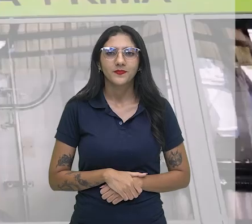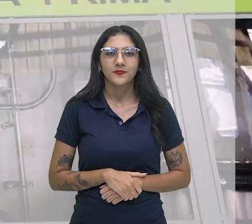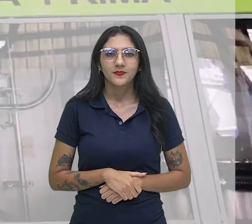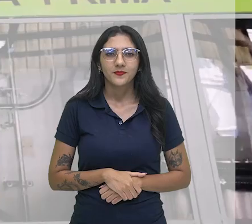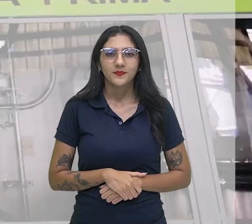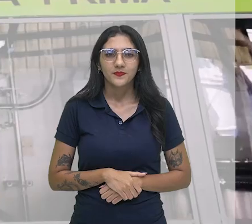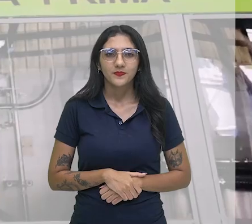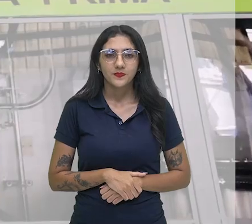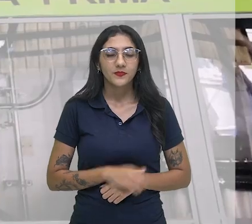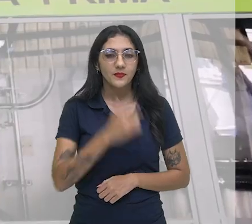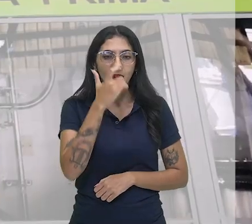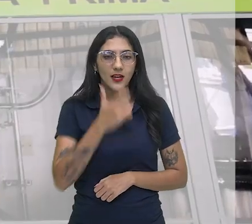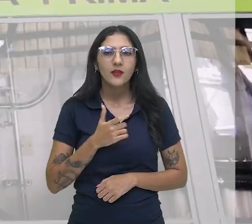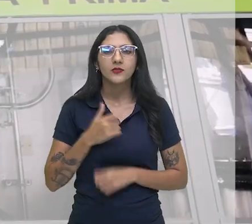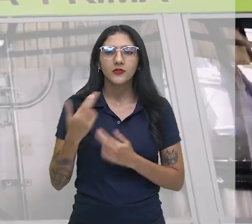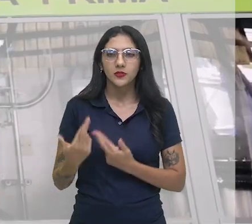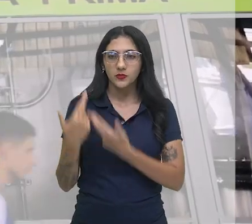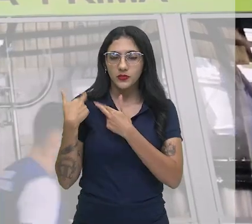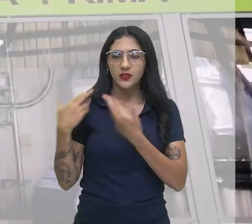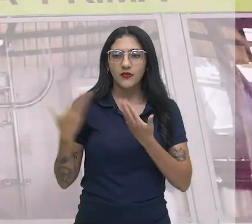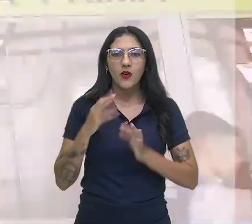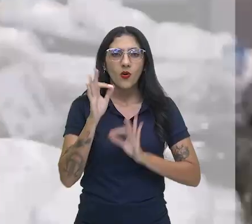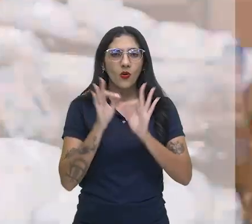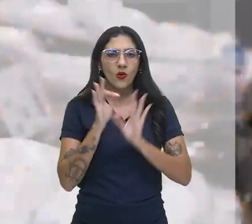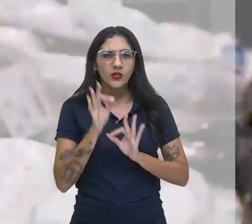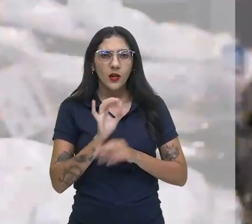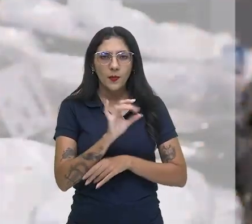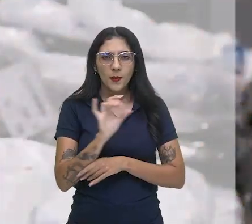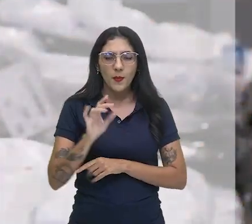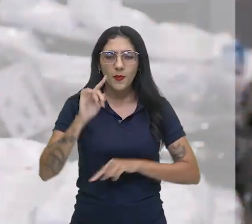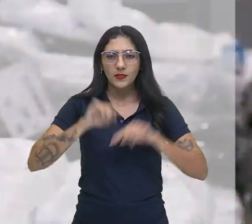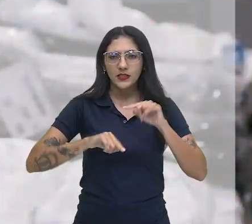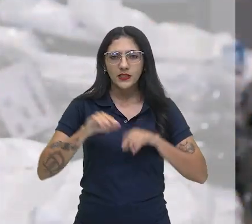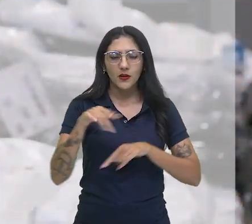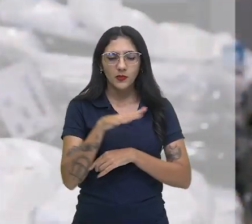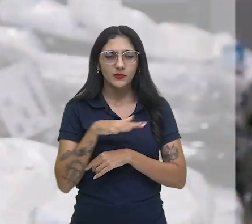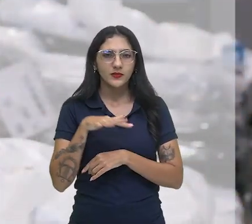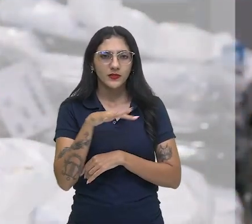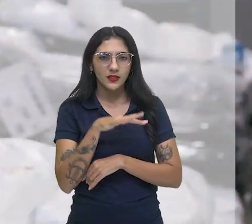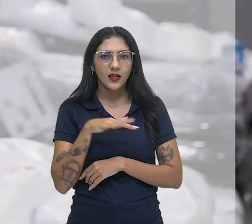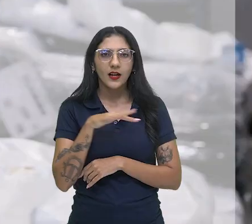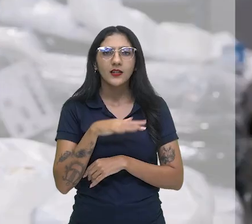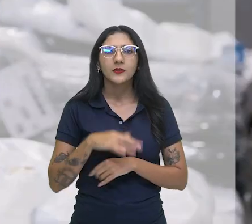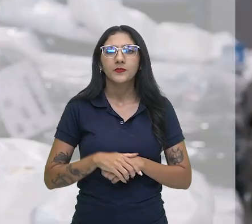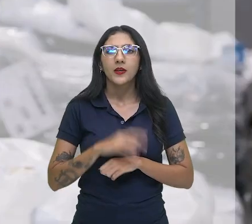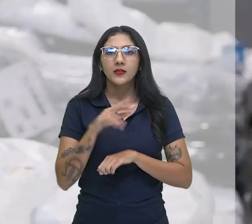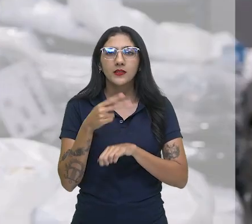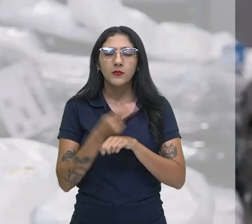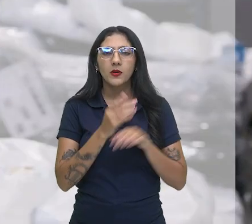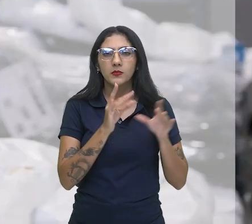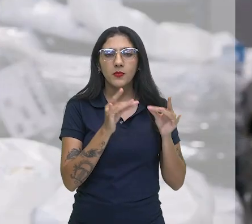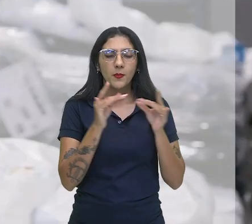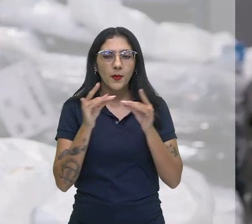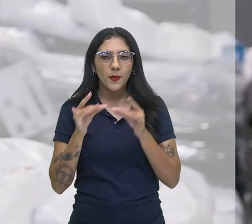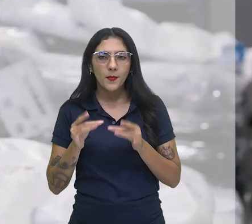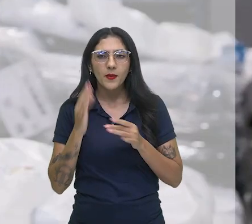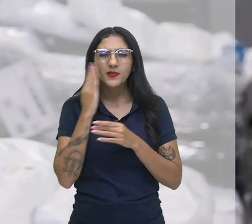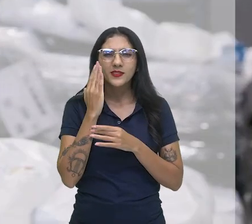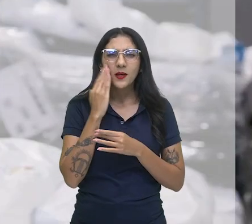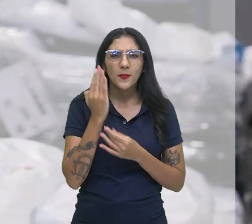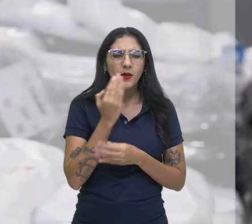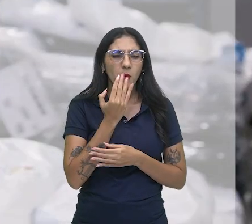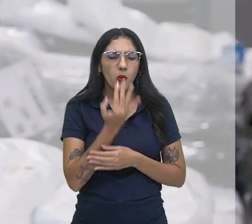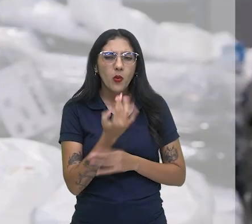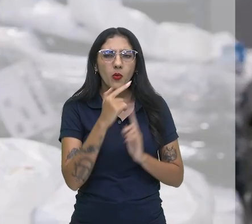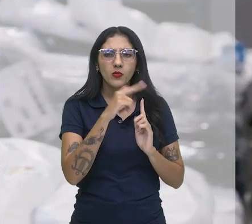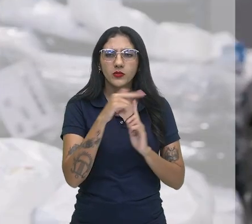Eu sou responsável por designar cada tipo de matéria-prima para as máquinas e definido por PCP sobre a coloração,